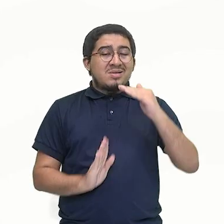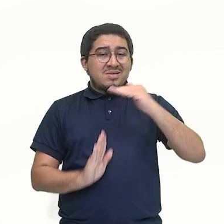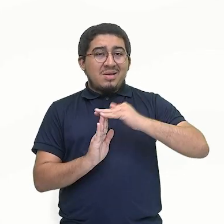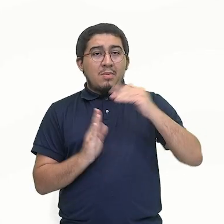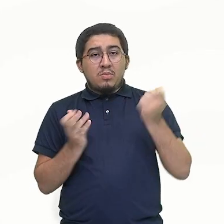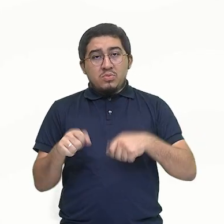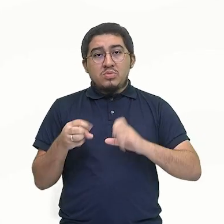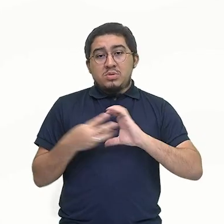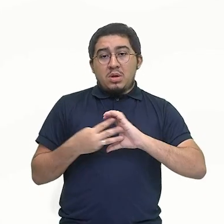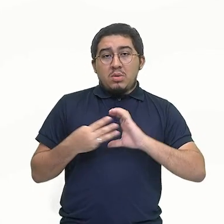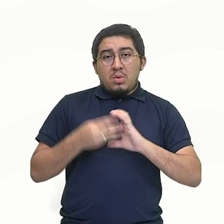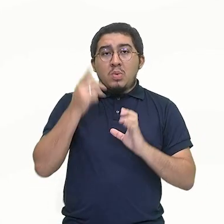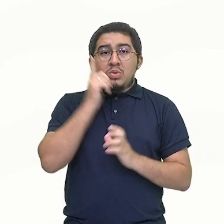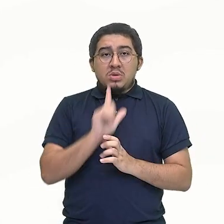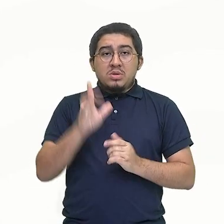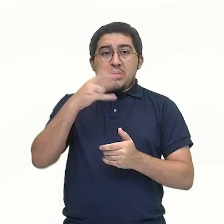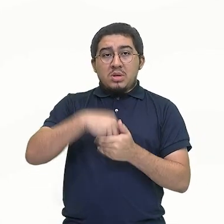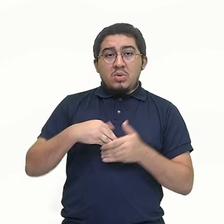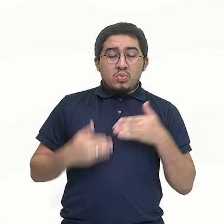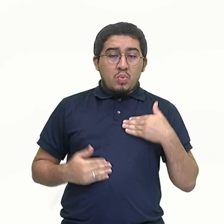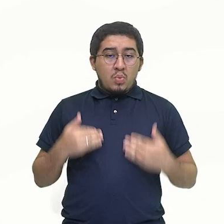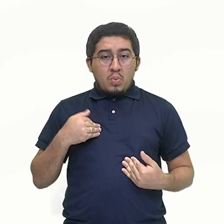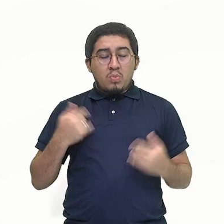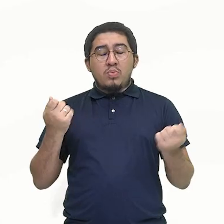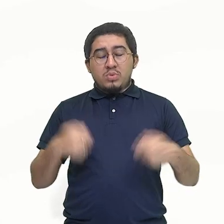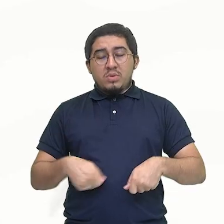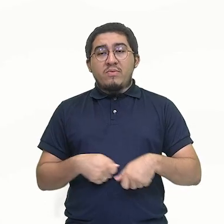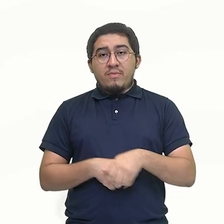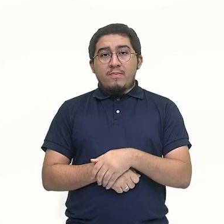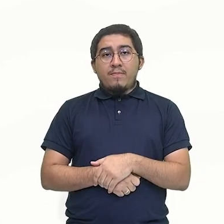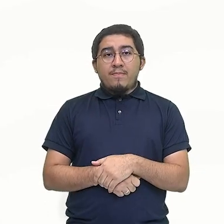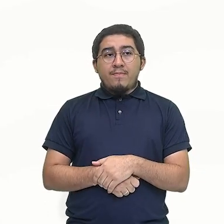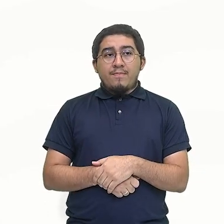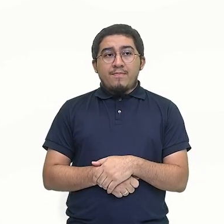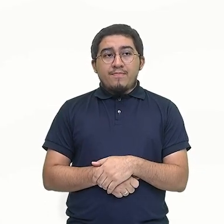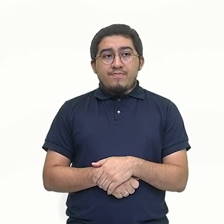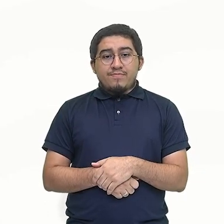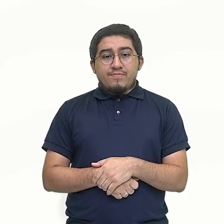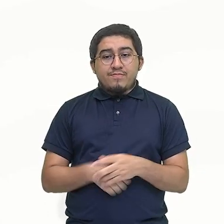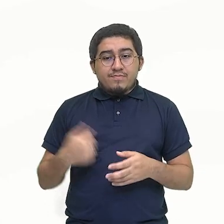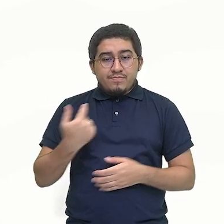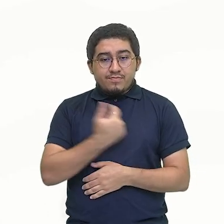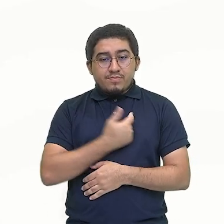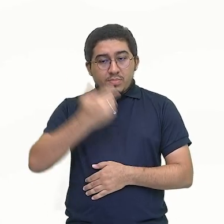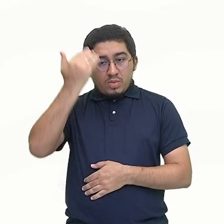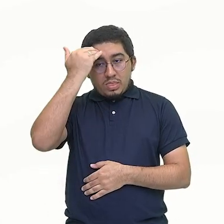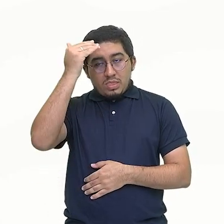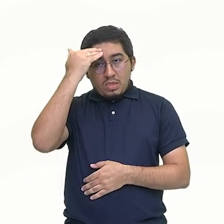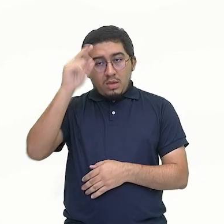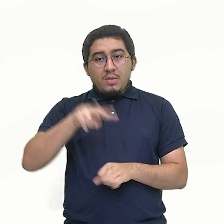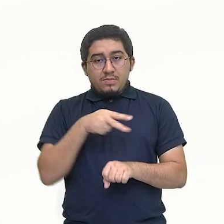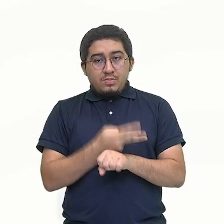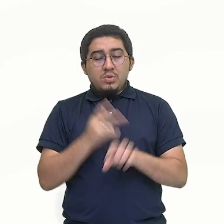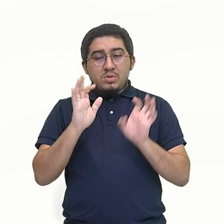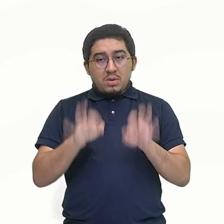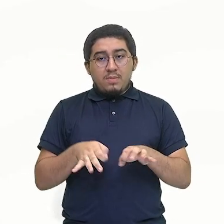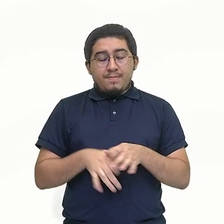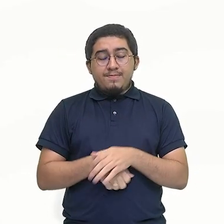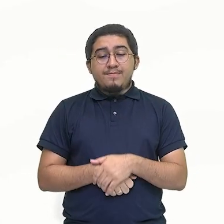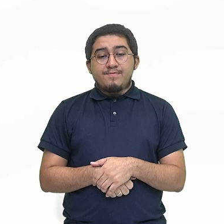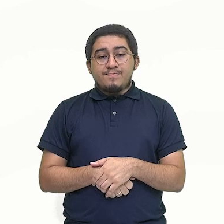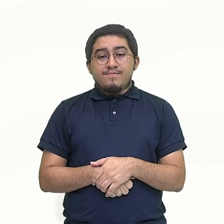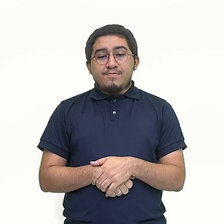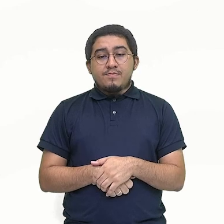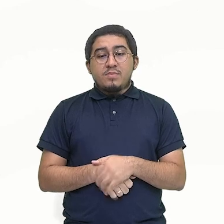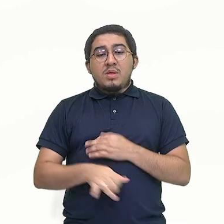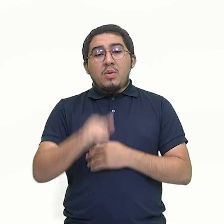tipos celulares dentro de uma determinada linhagem. A gente vai entender já em um esquema desses tipos de células. Mas